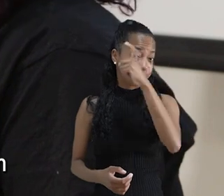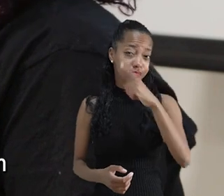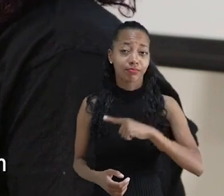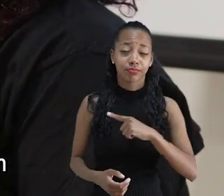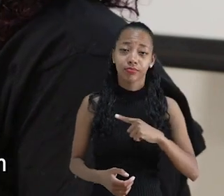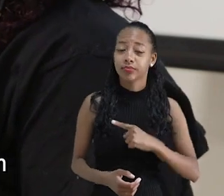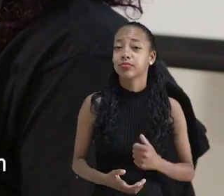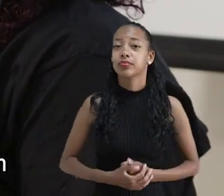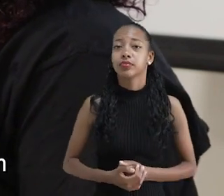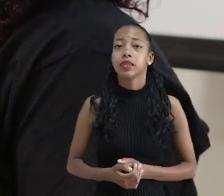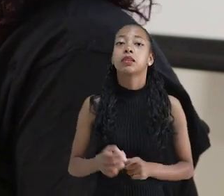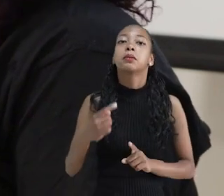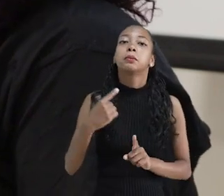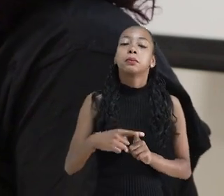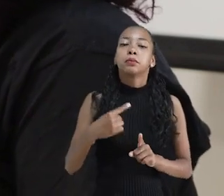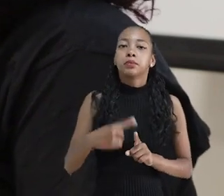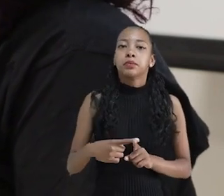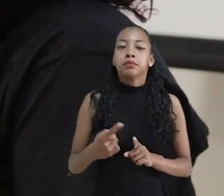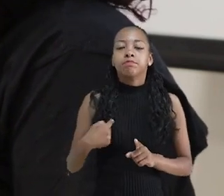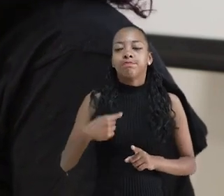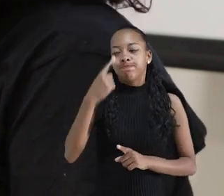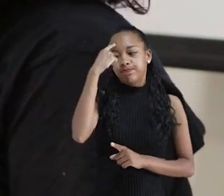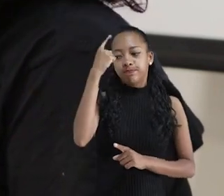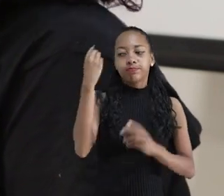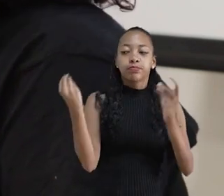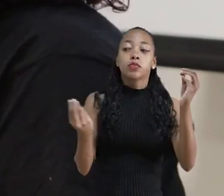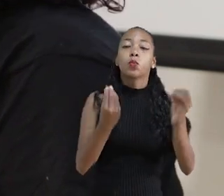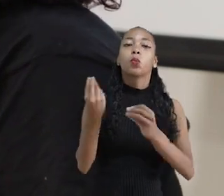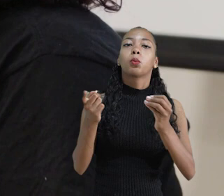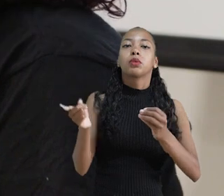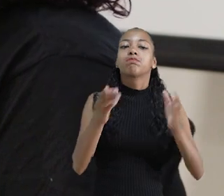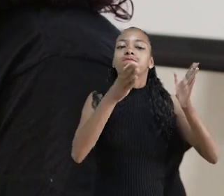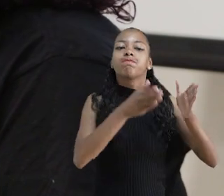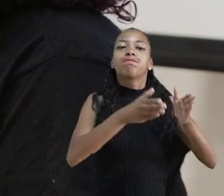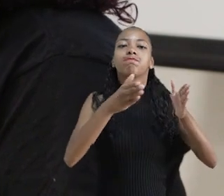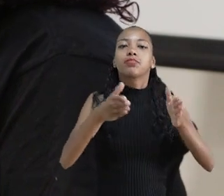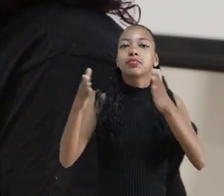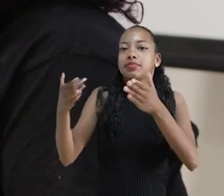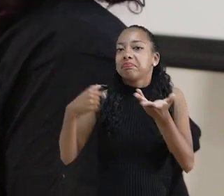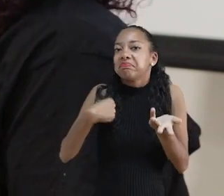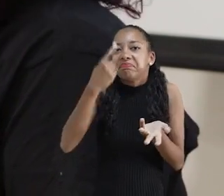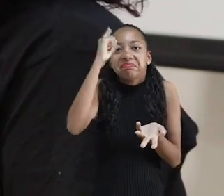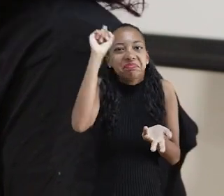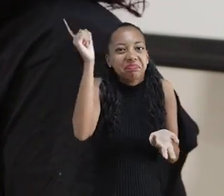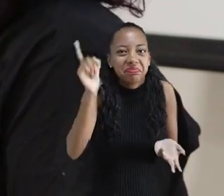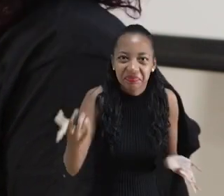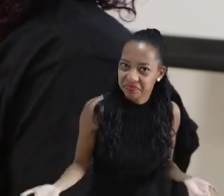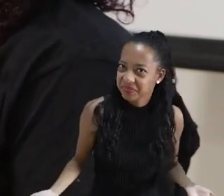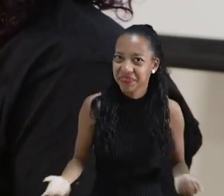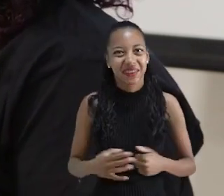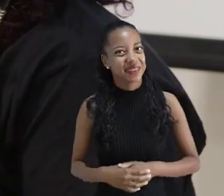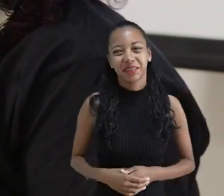teve que começar a entender também esses trâmites burocráticos que não é é a nossa né E a gente nem é